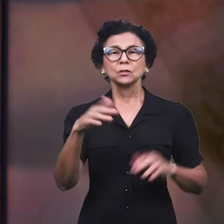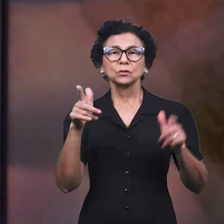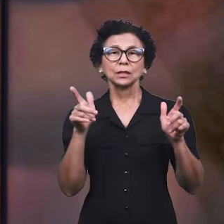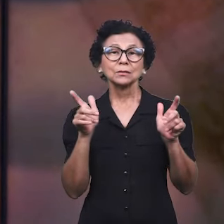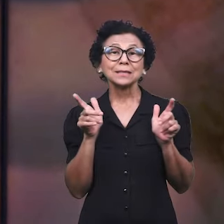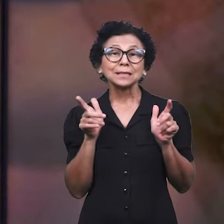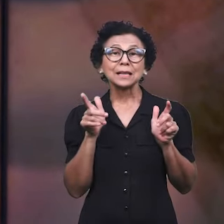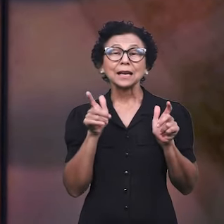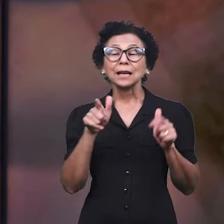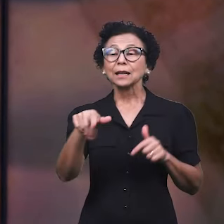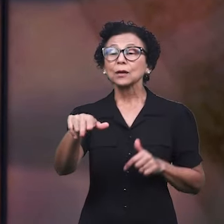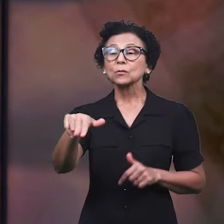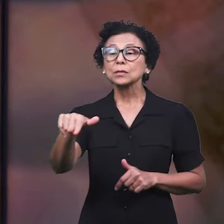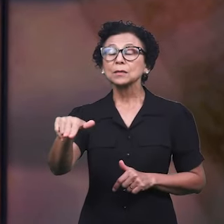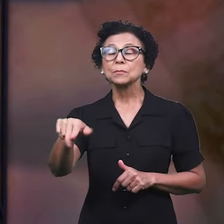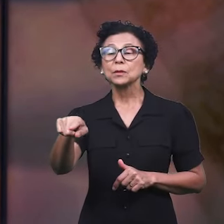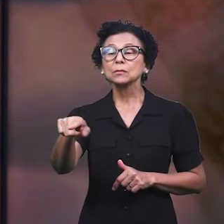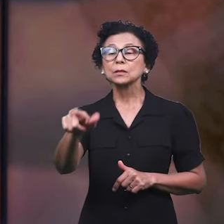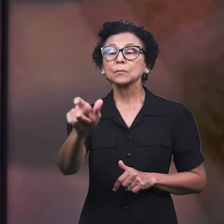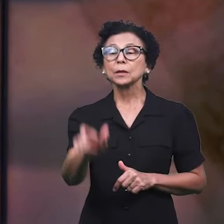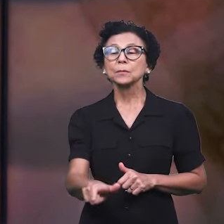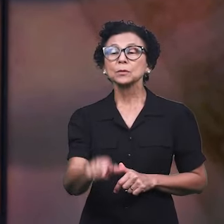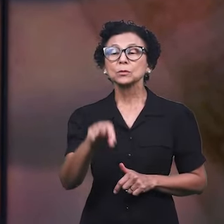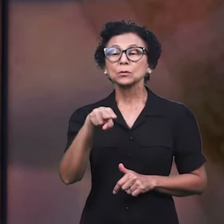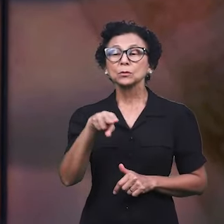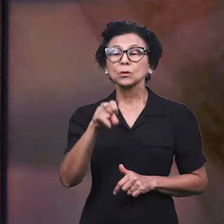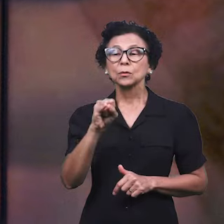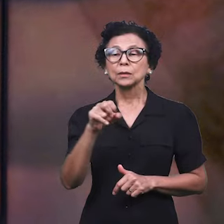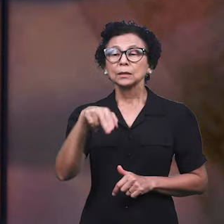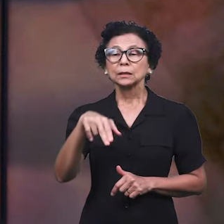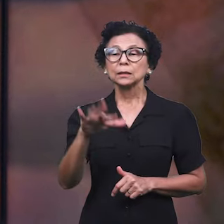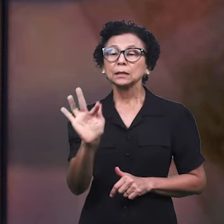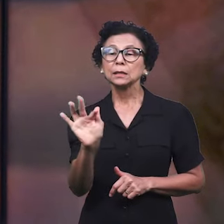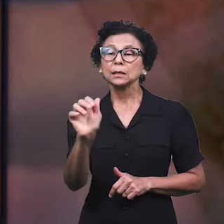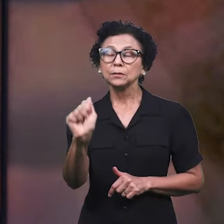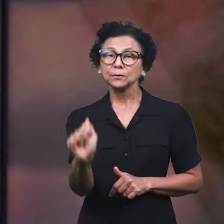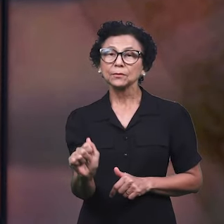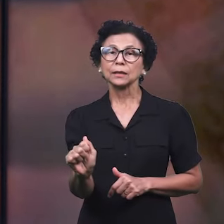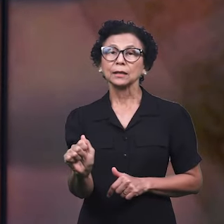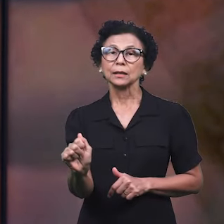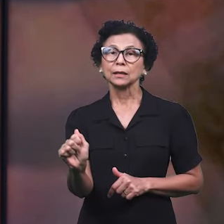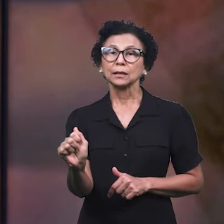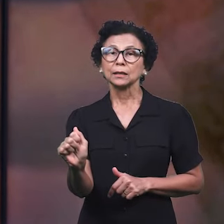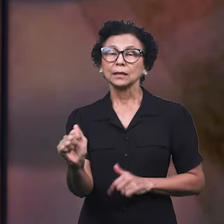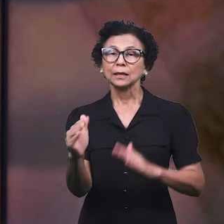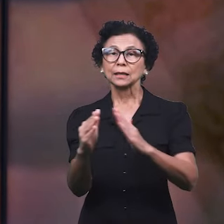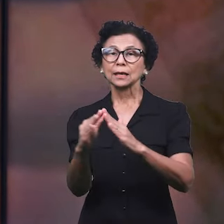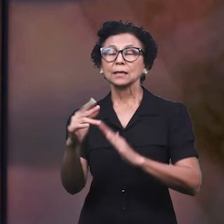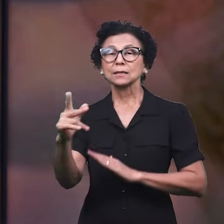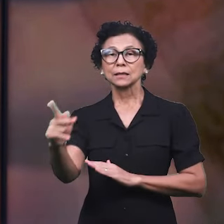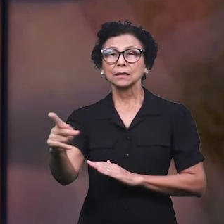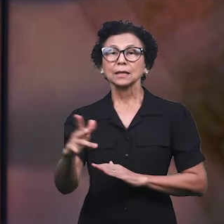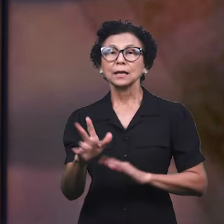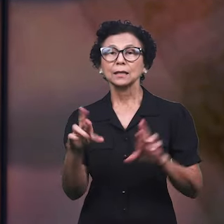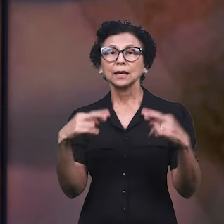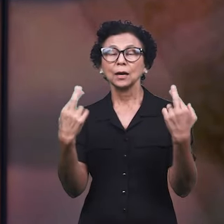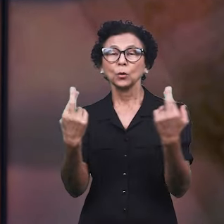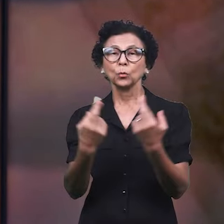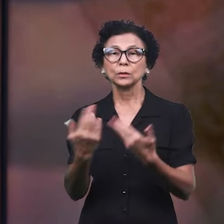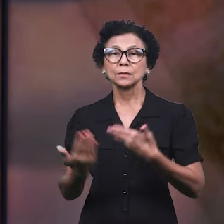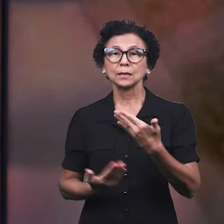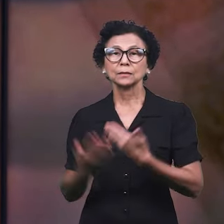ninfa e a igreja que está em sua casa. Olha só, nós fomos lá em